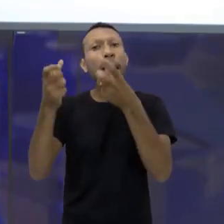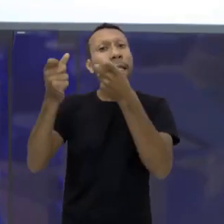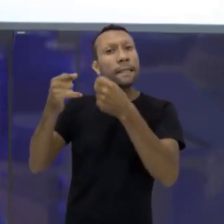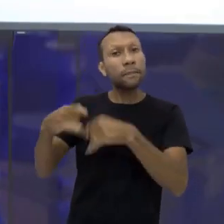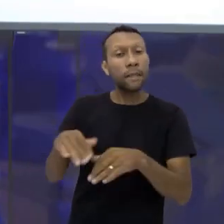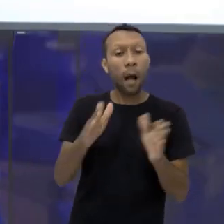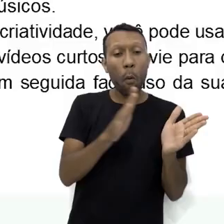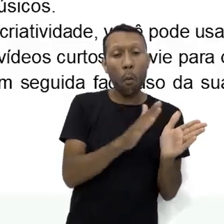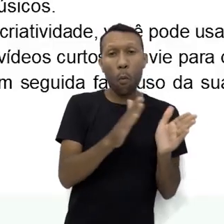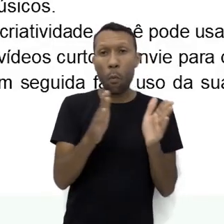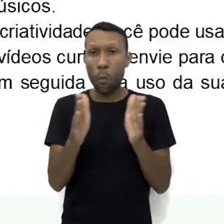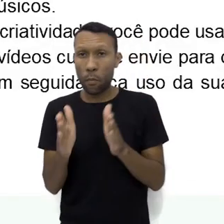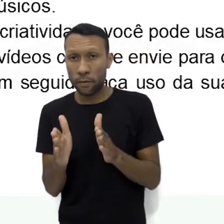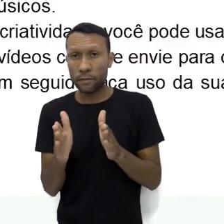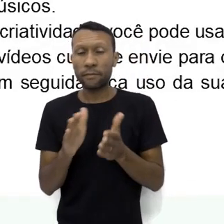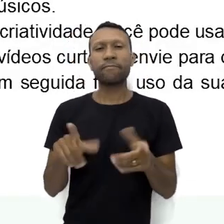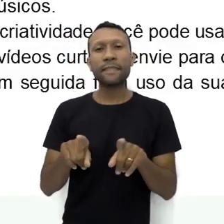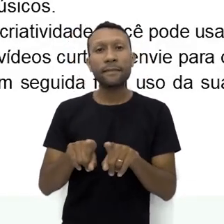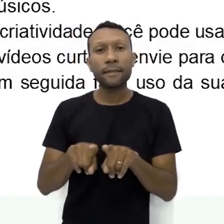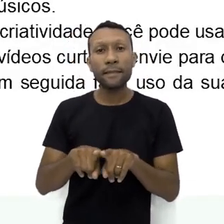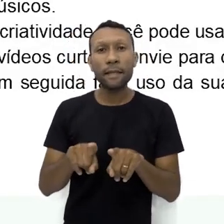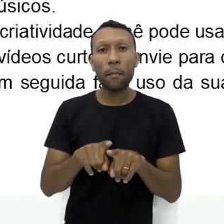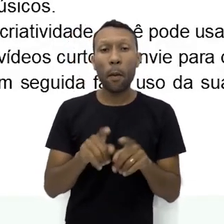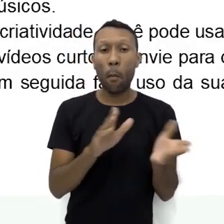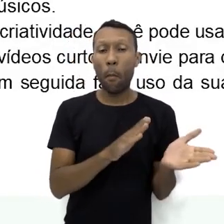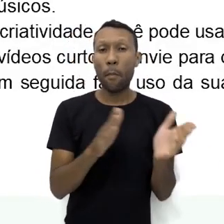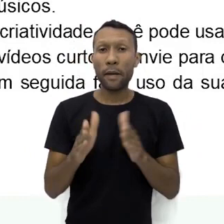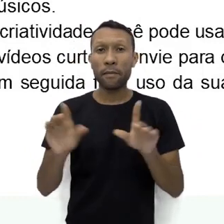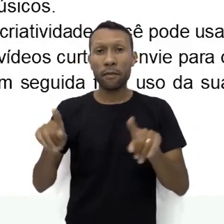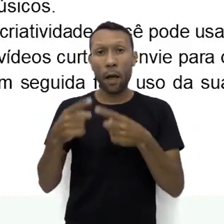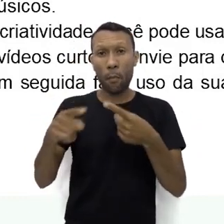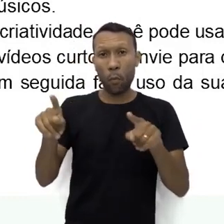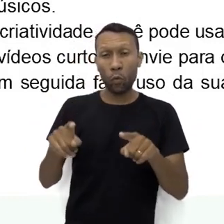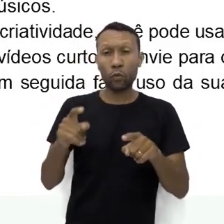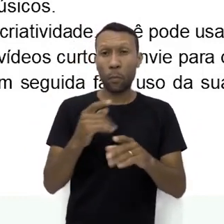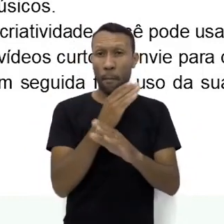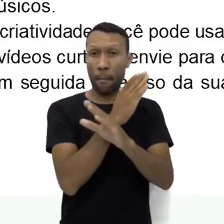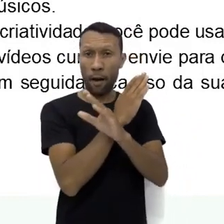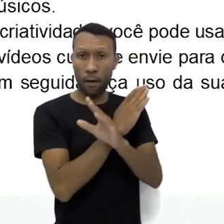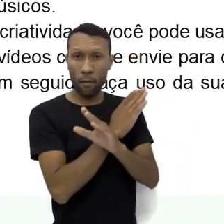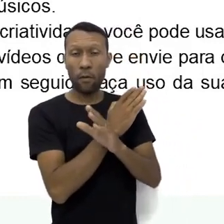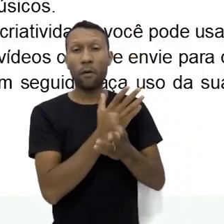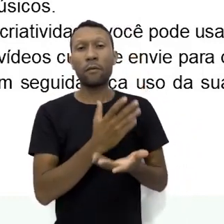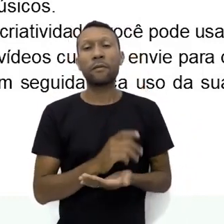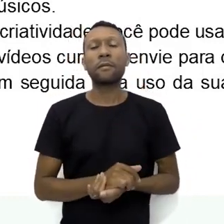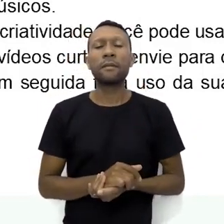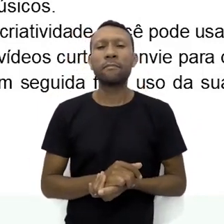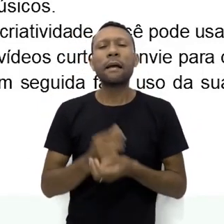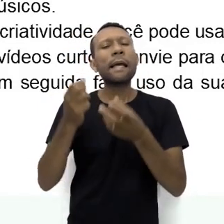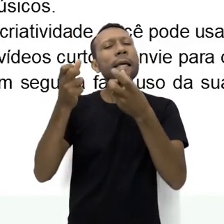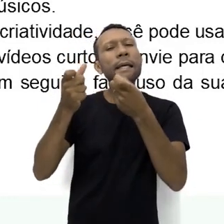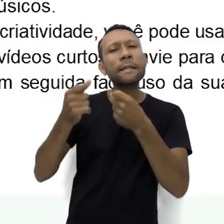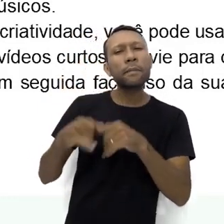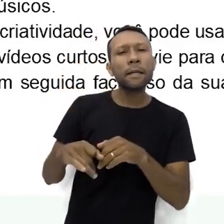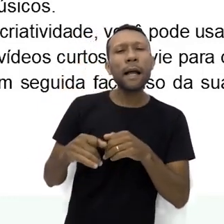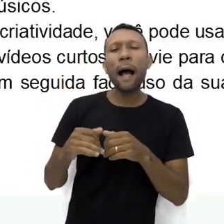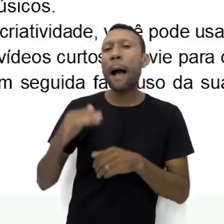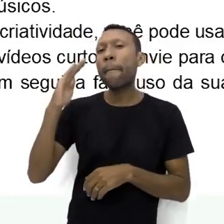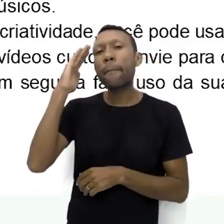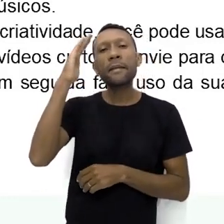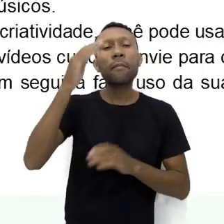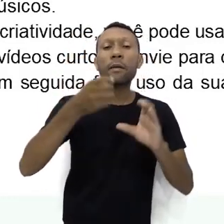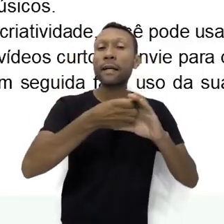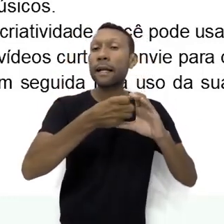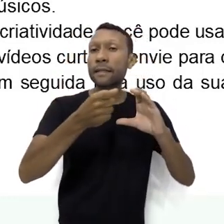esse período. Vão falar também sobre o período musical no barroco, vão explicar as principais características